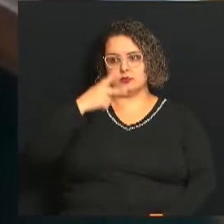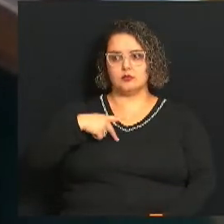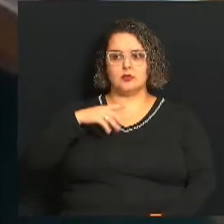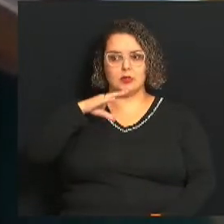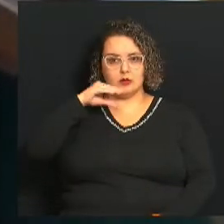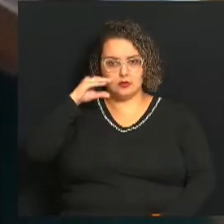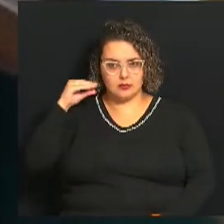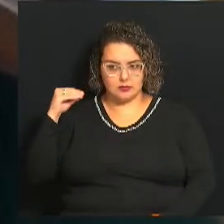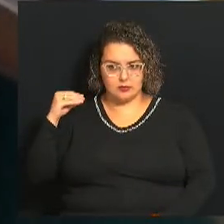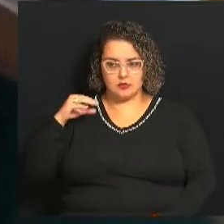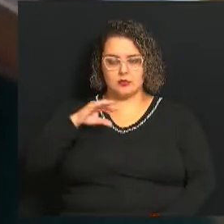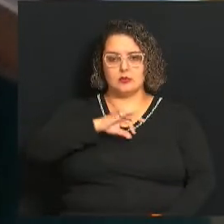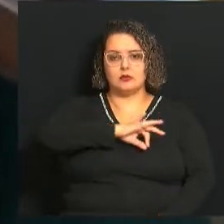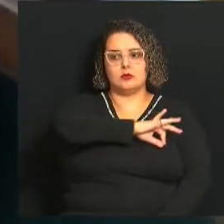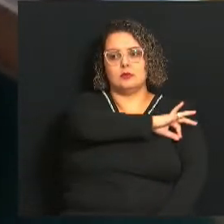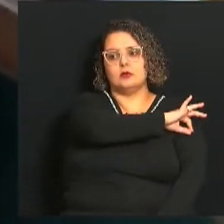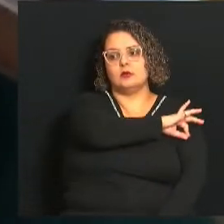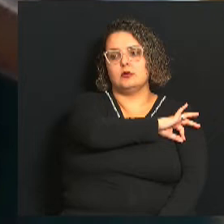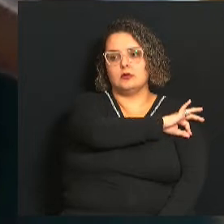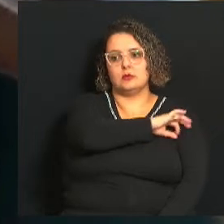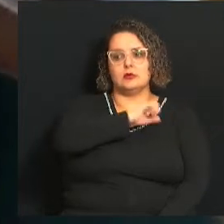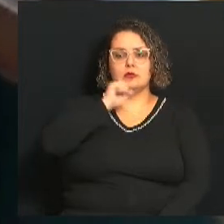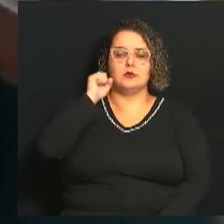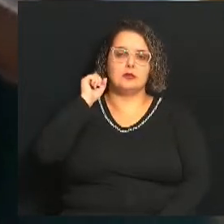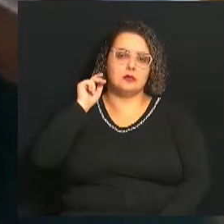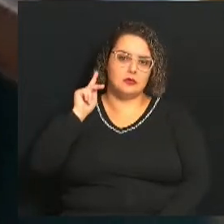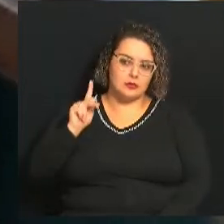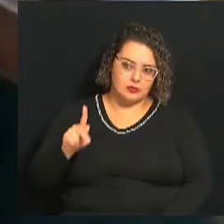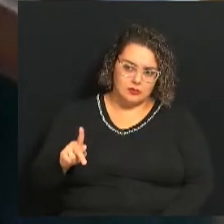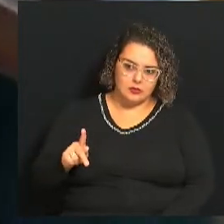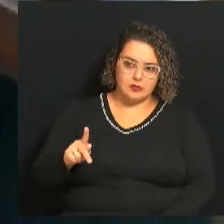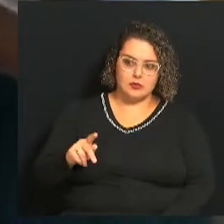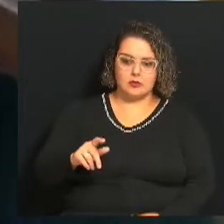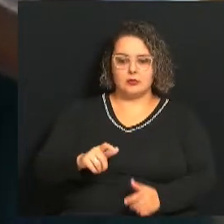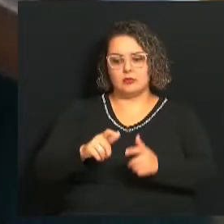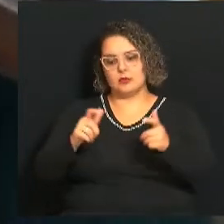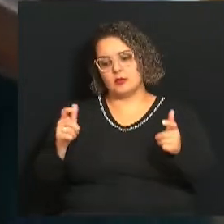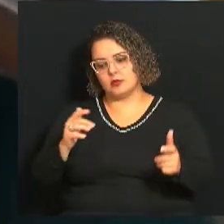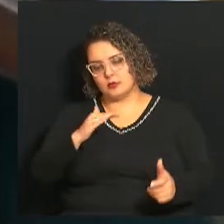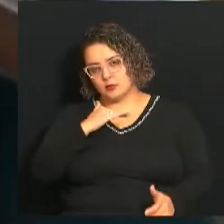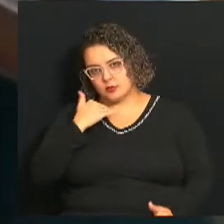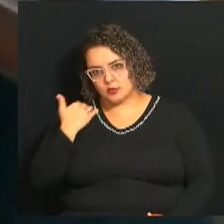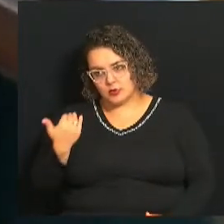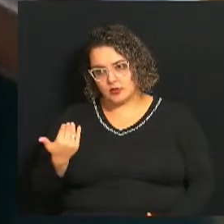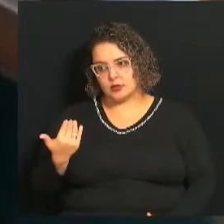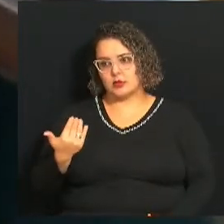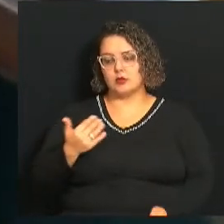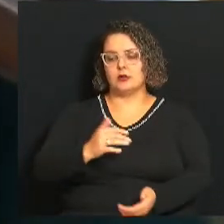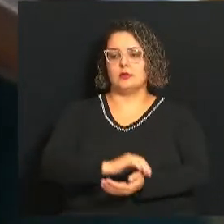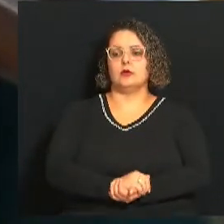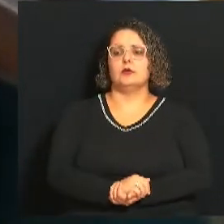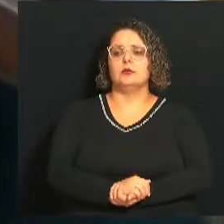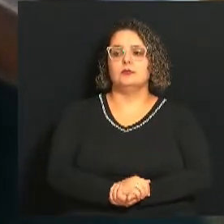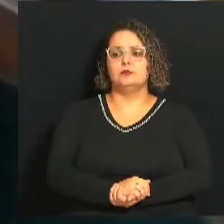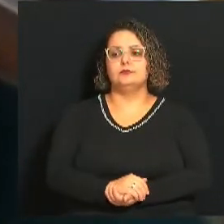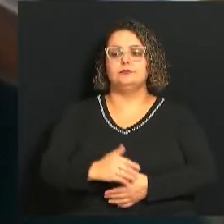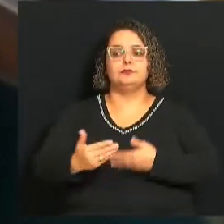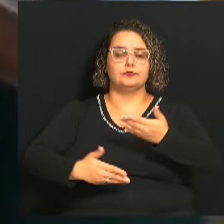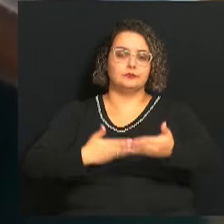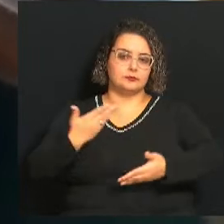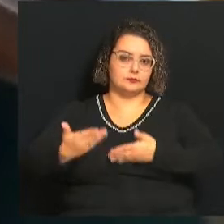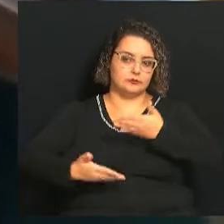da prefeitura foram aposentando, muitos morreram, e esses serviços